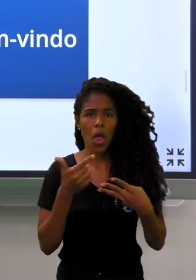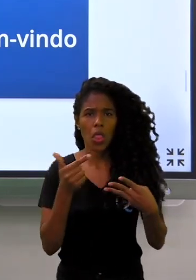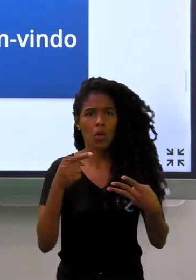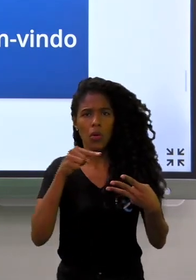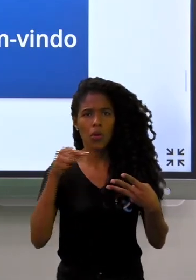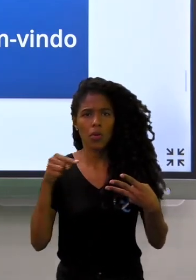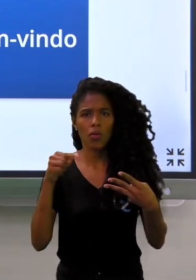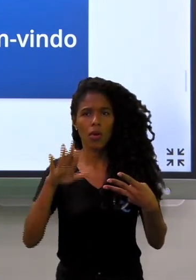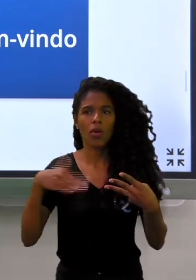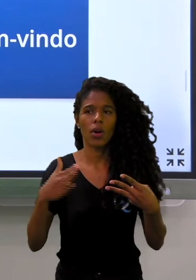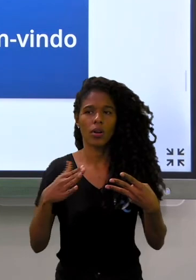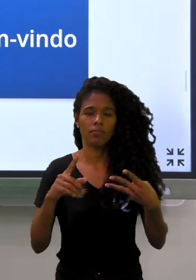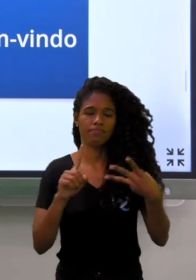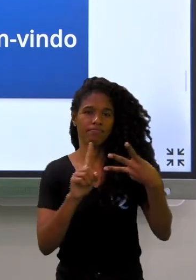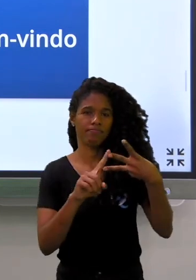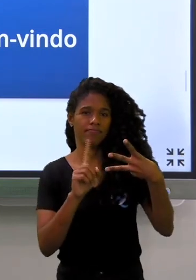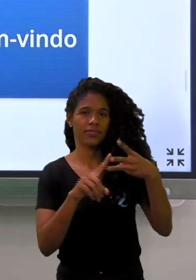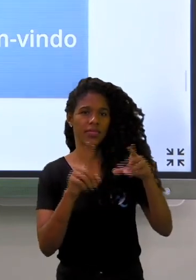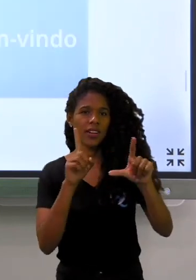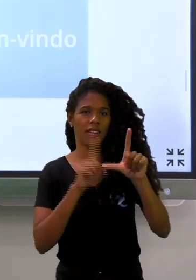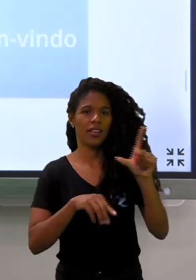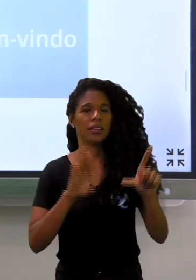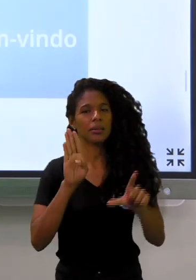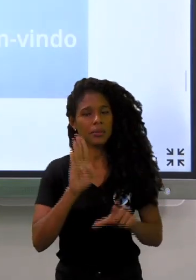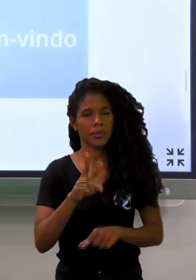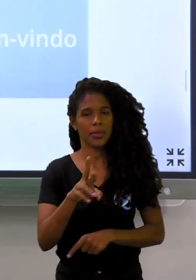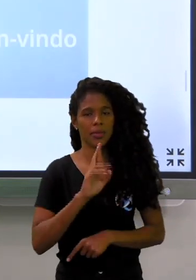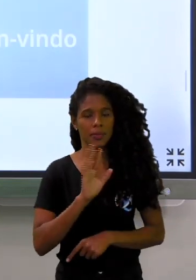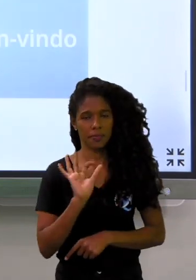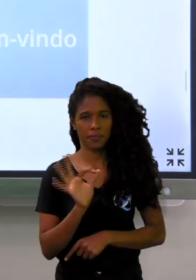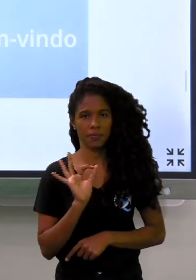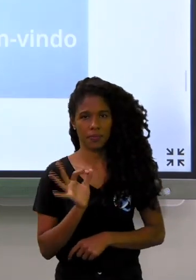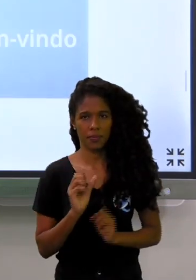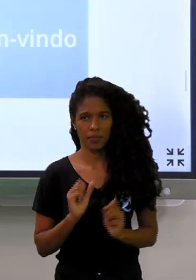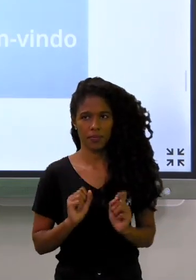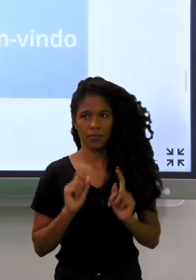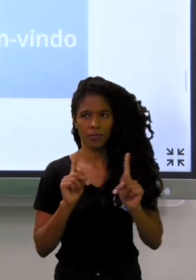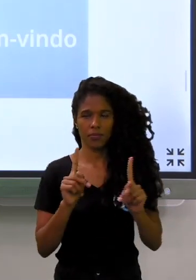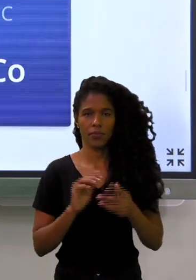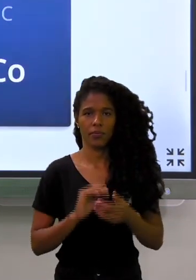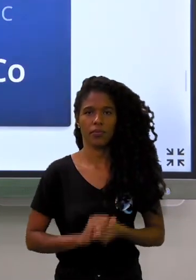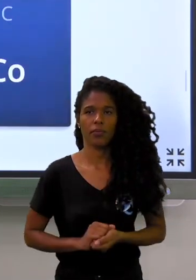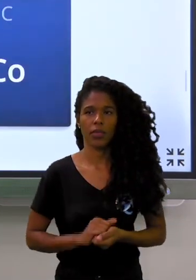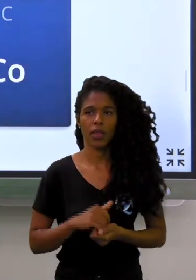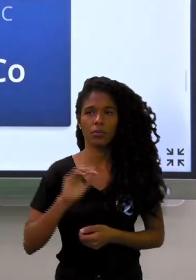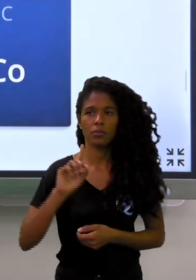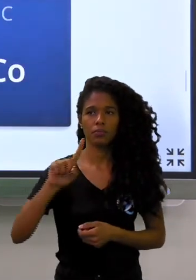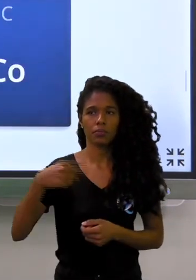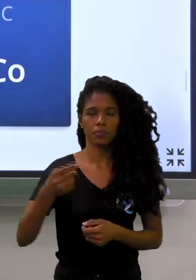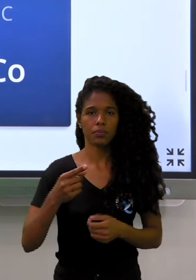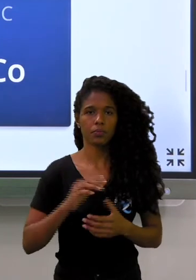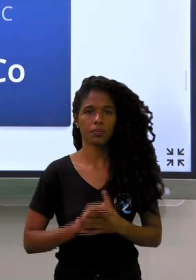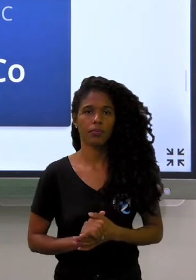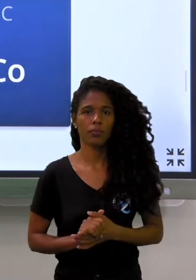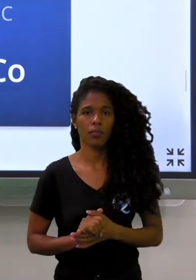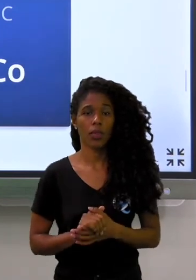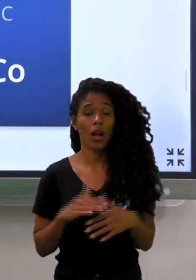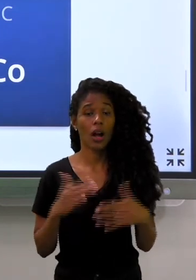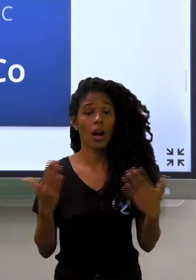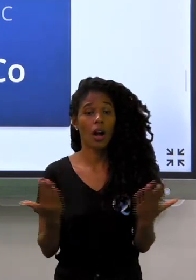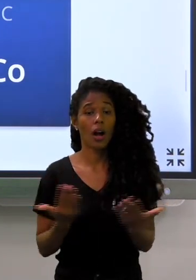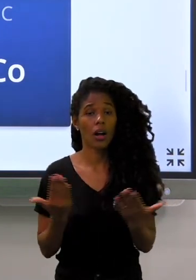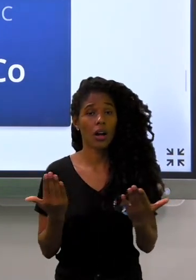hífen? Dia a dia, será? Isso mesmo. Próxima, marque